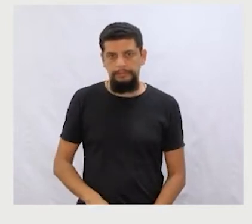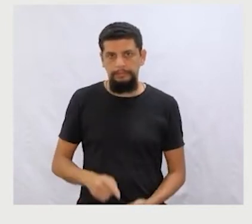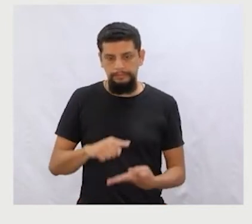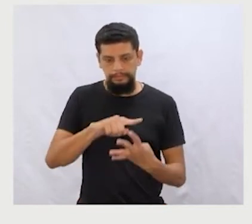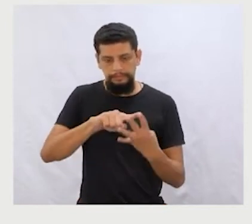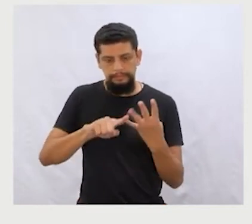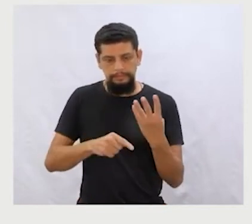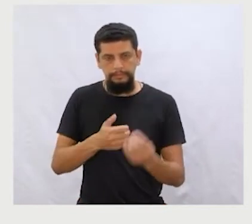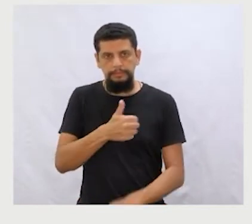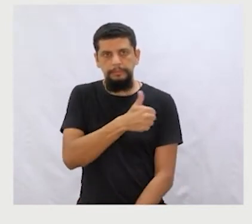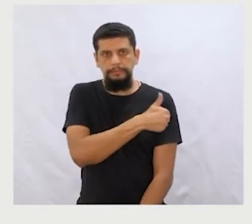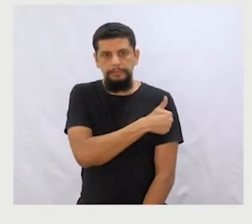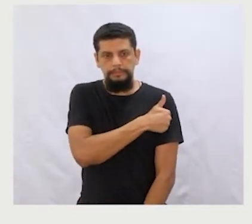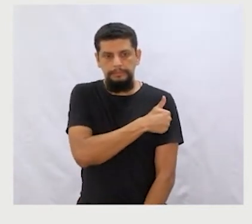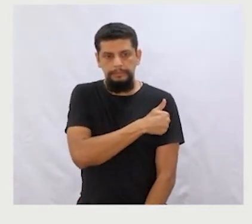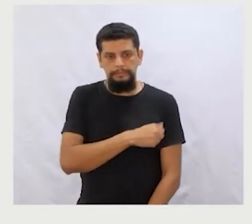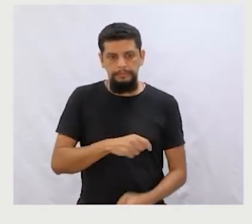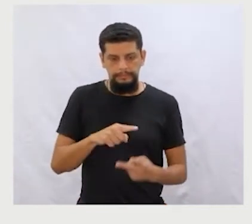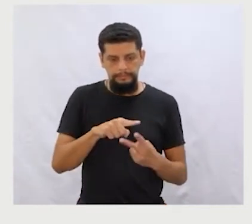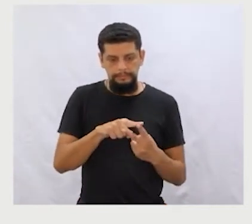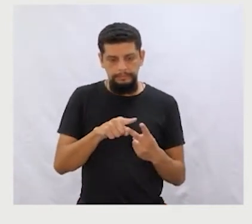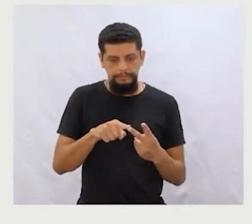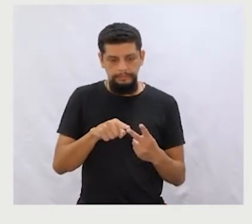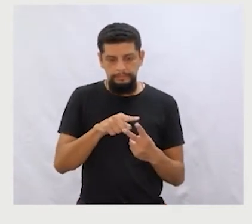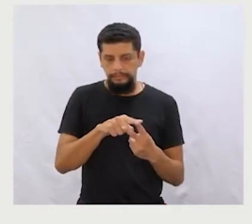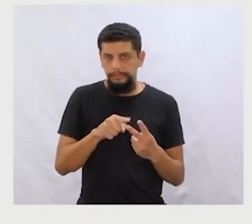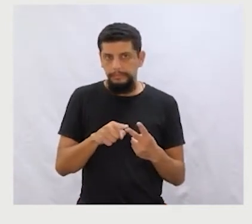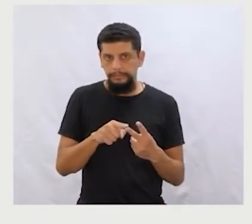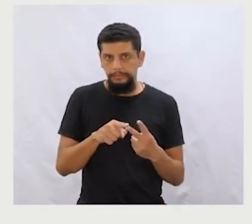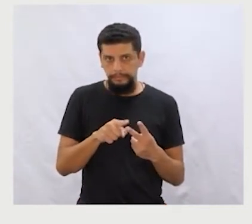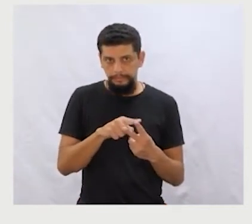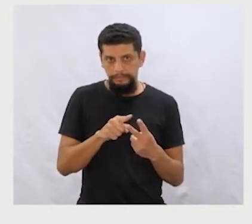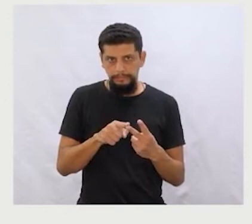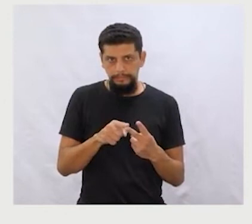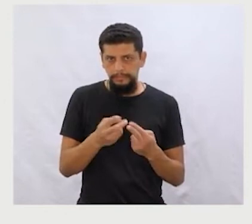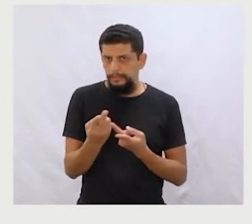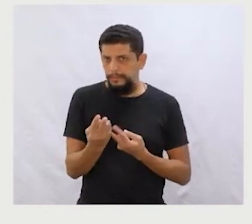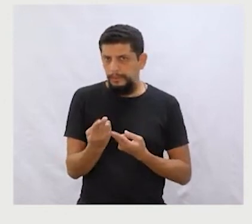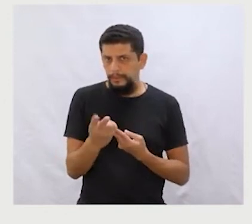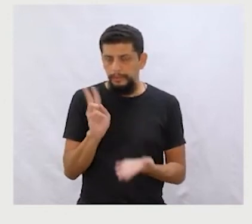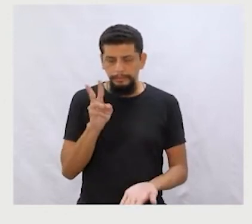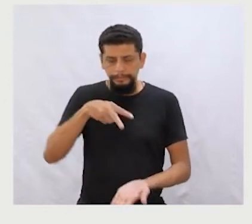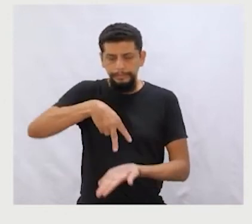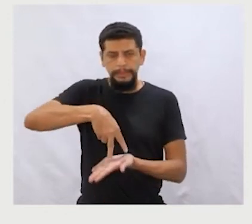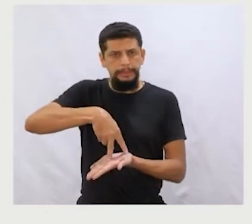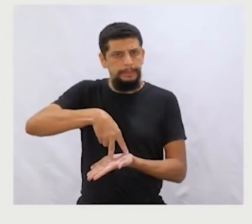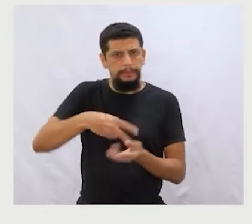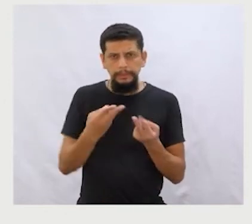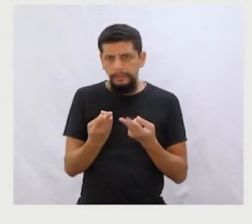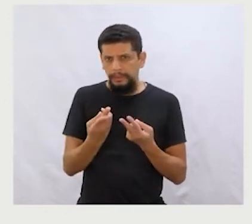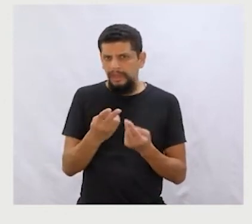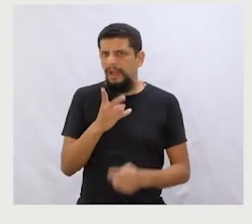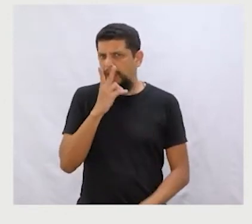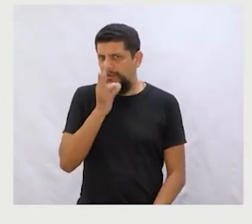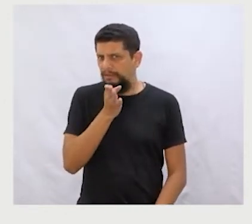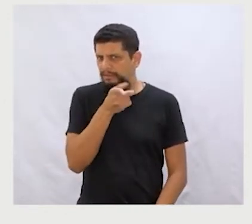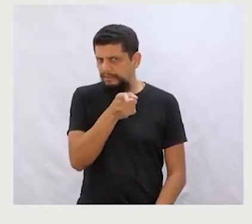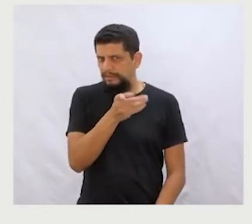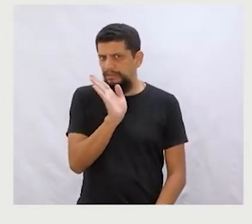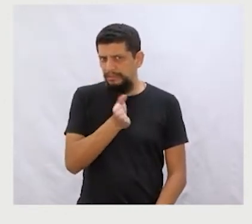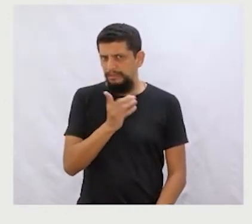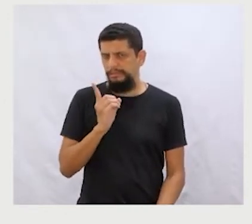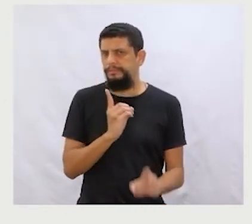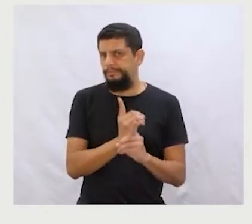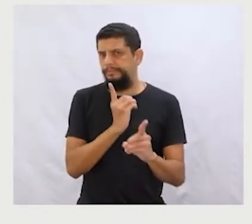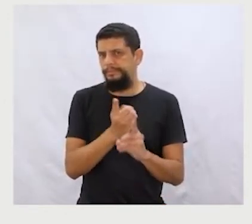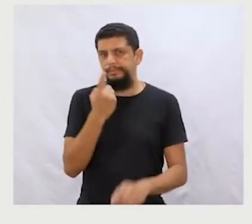quatro colegas e dois deles estão iguais, do mesmo jeitinho, paradinhos. Acho que eles já acharam. Vamos ver a Será?